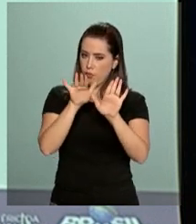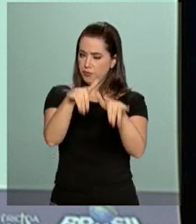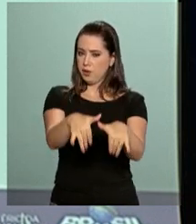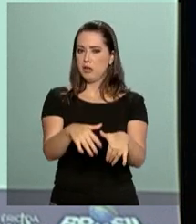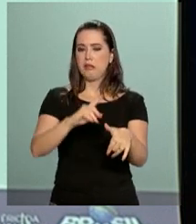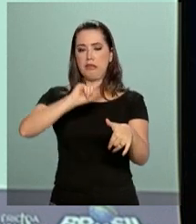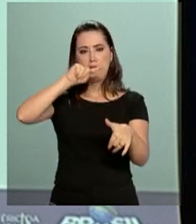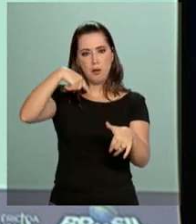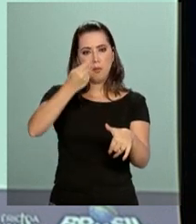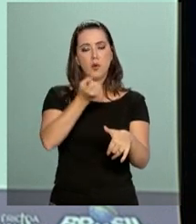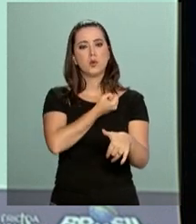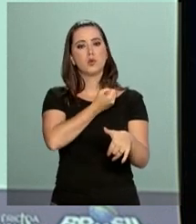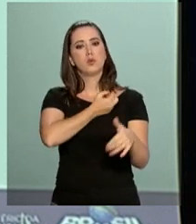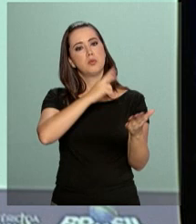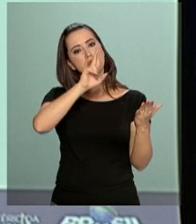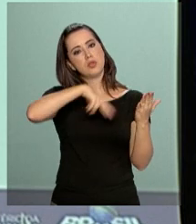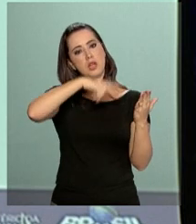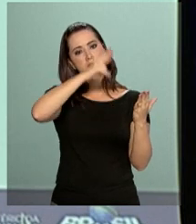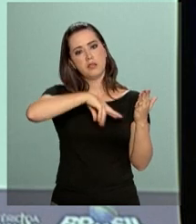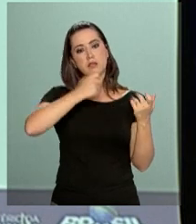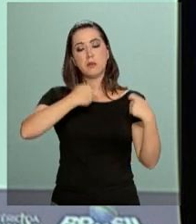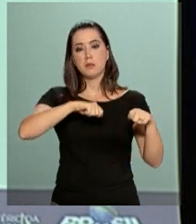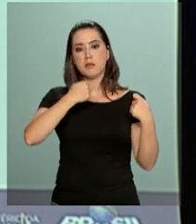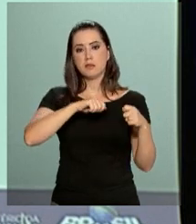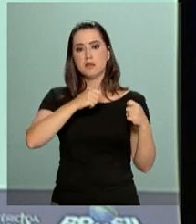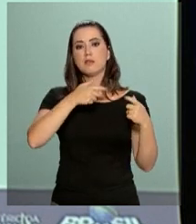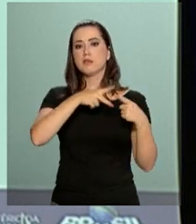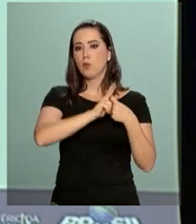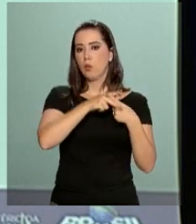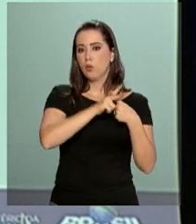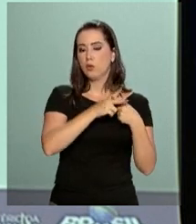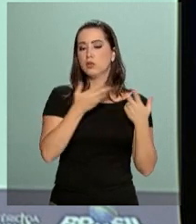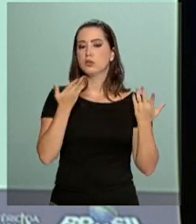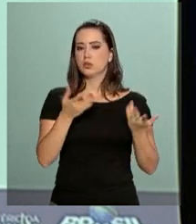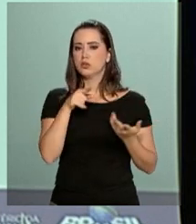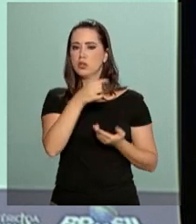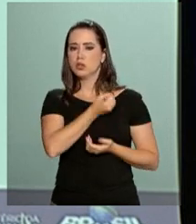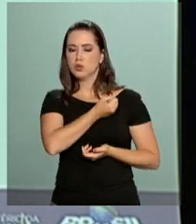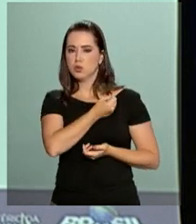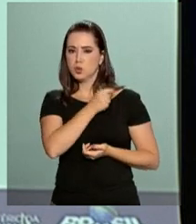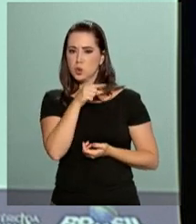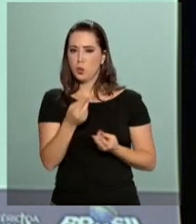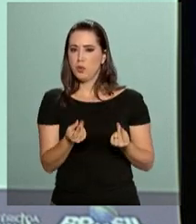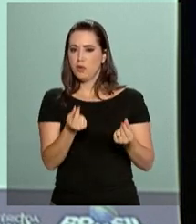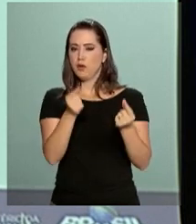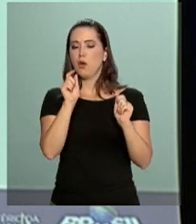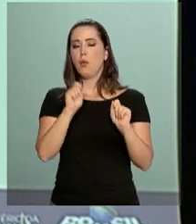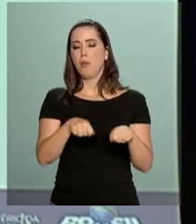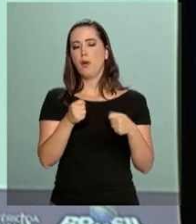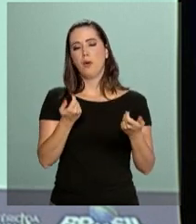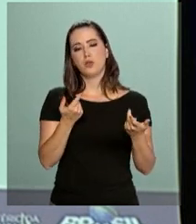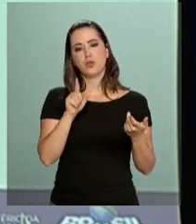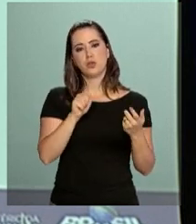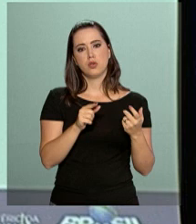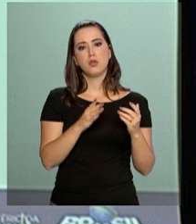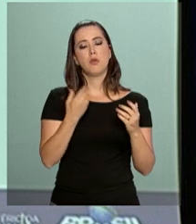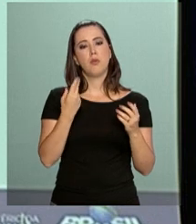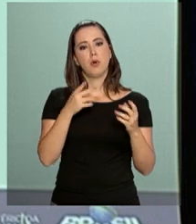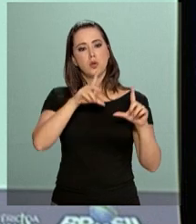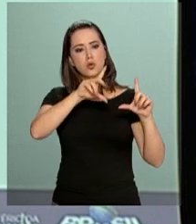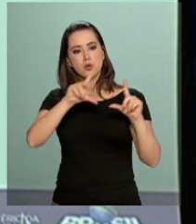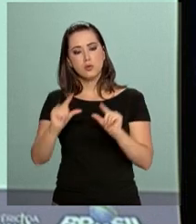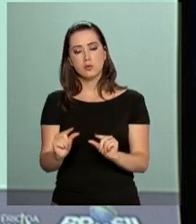partir do número de redações que serão corrigidas então este número esse custo pode ainda ser mais